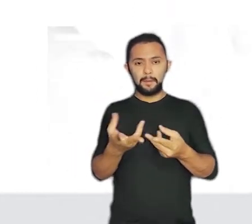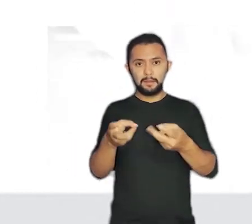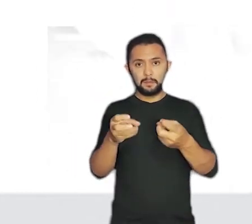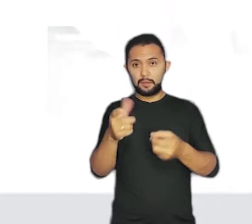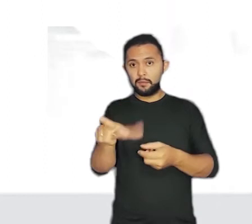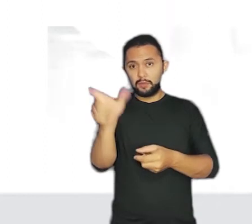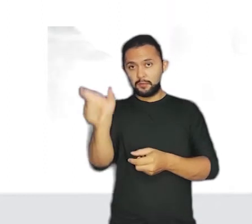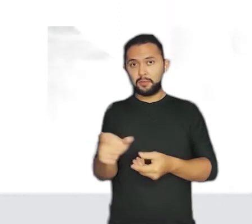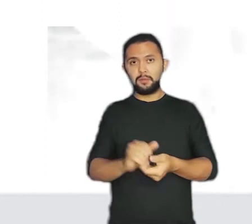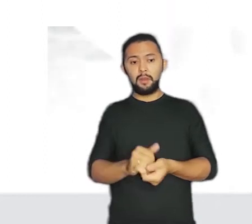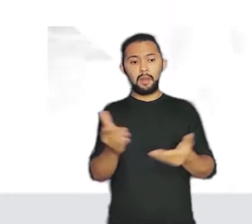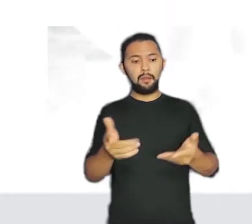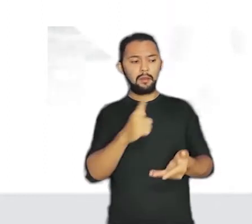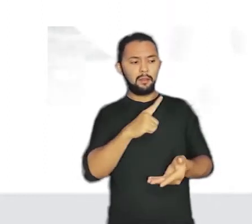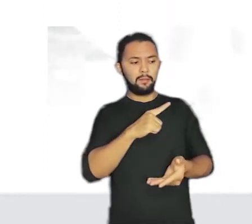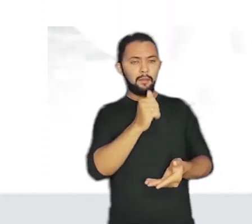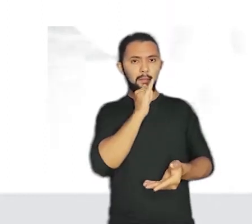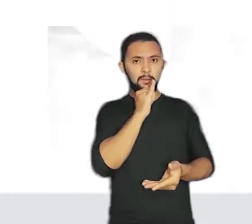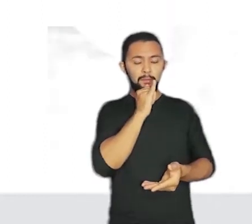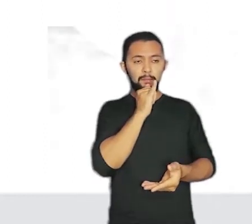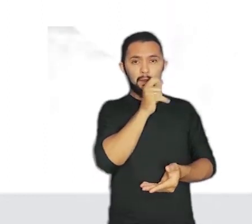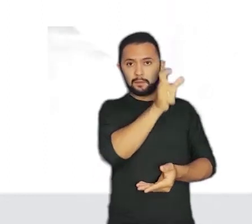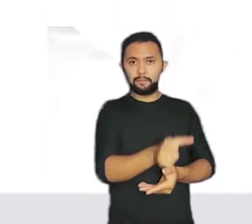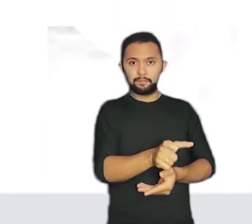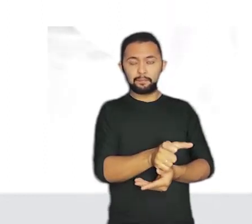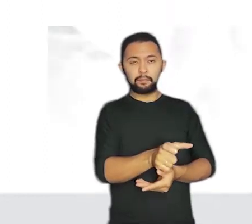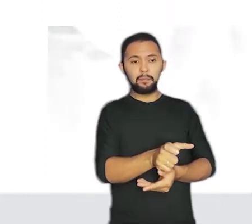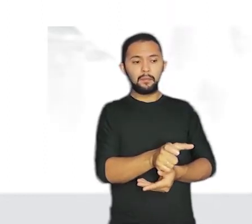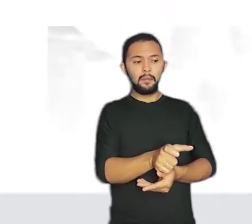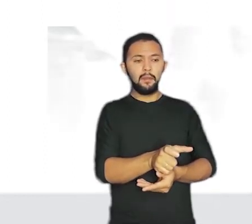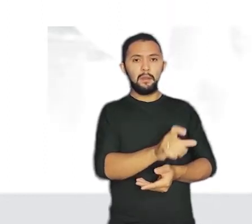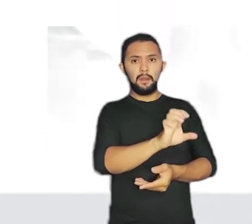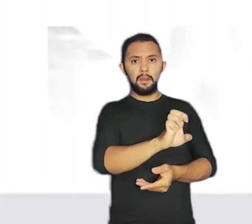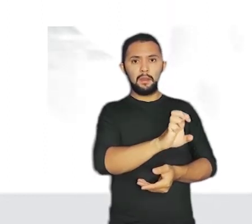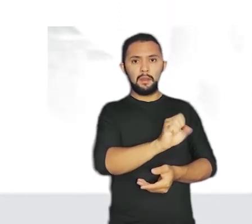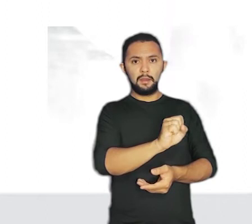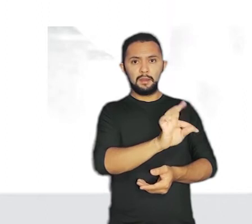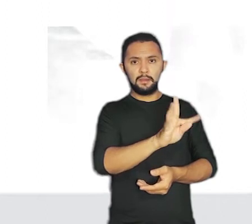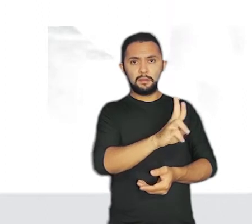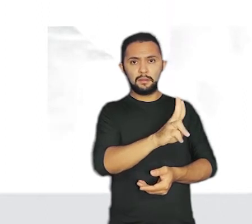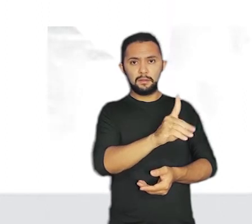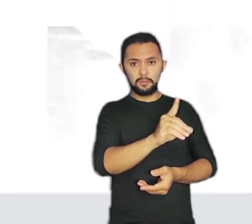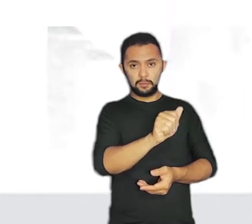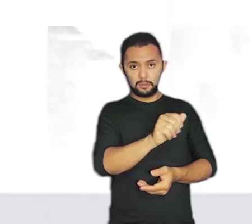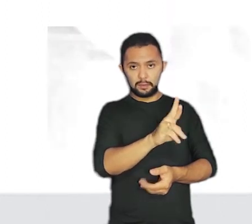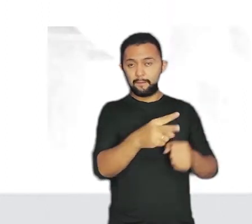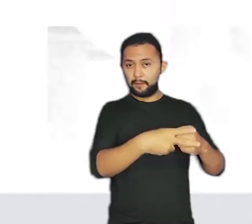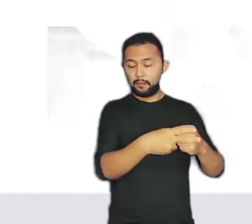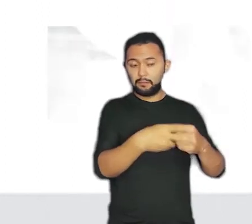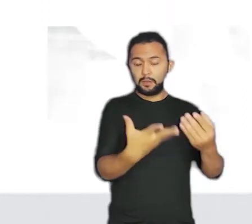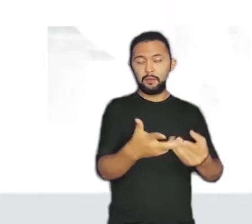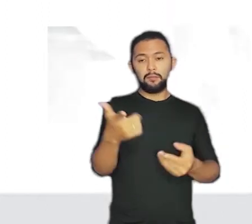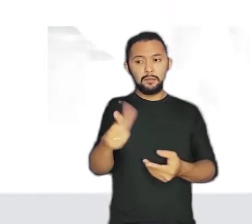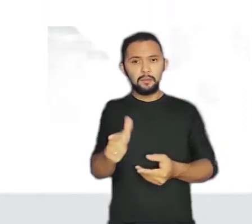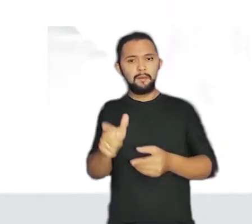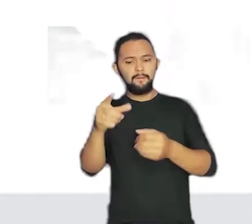estudo? Eu, né? Então aqui eu tenho um sujeito oculto para esse verbo. Para o verbo fazer, a oração é sem sujeito. Mas para o verbo estudar, o sujeito